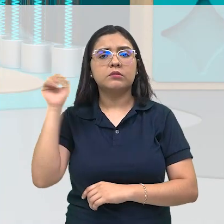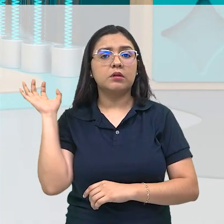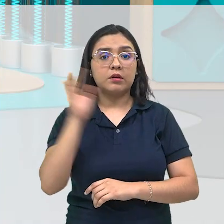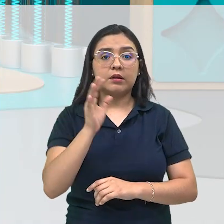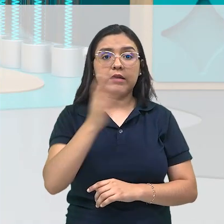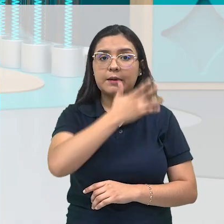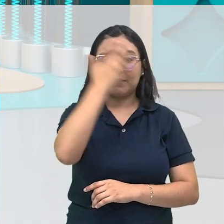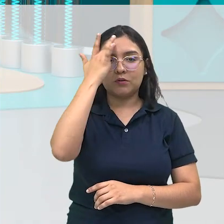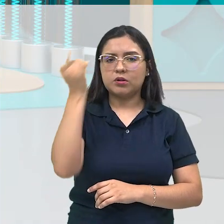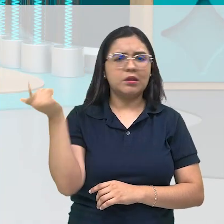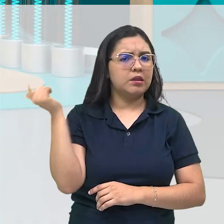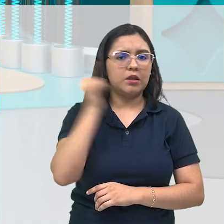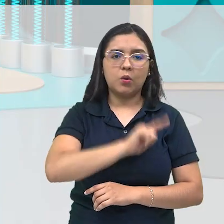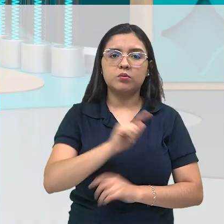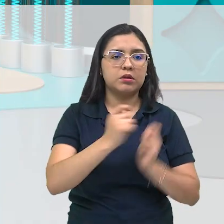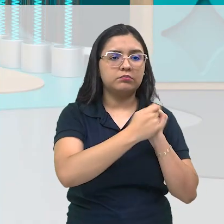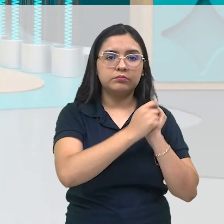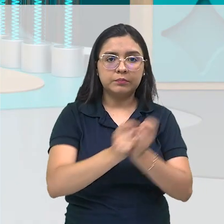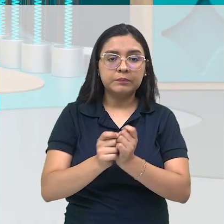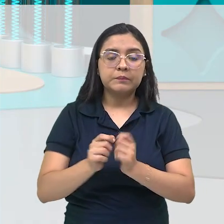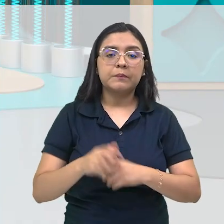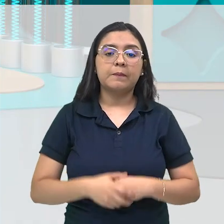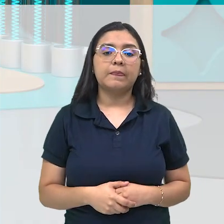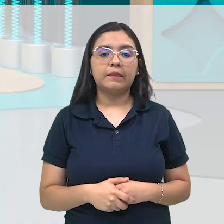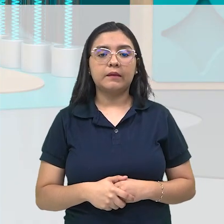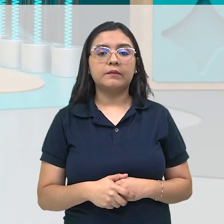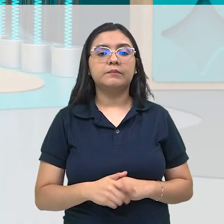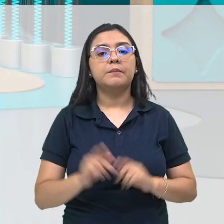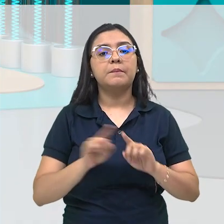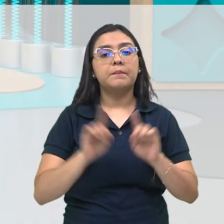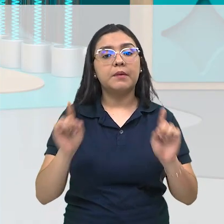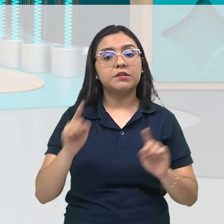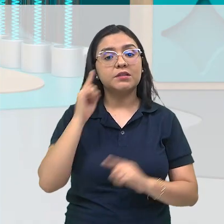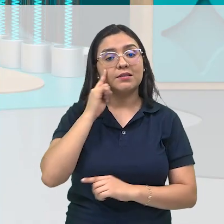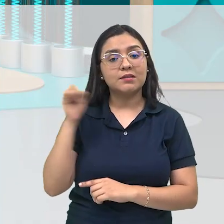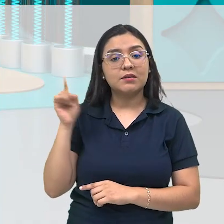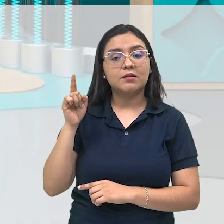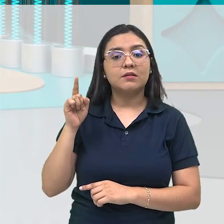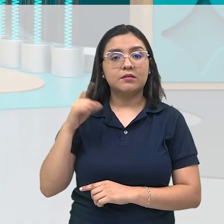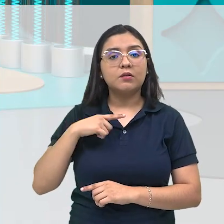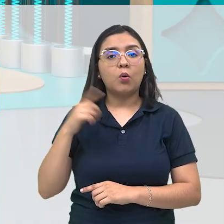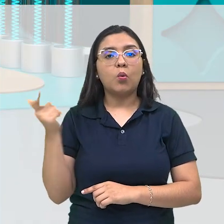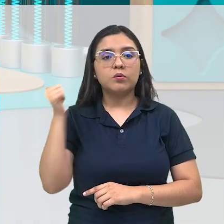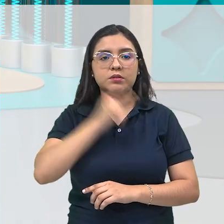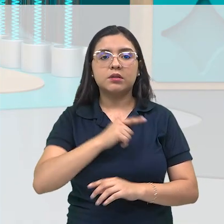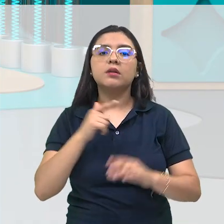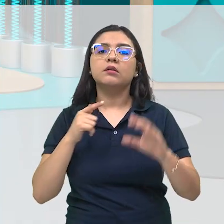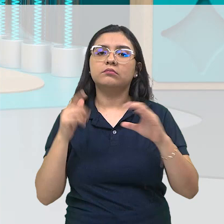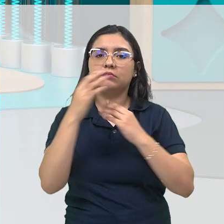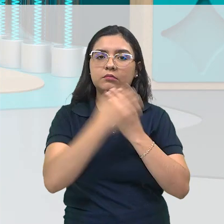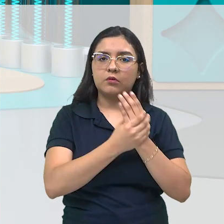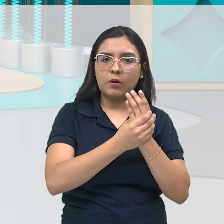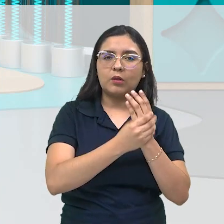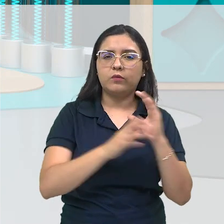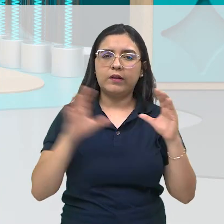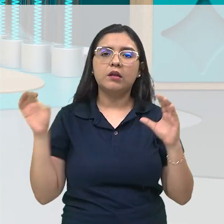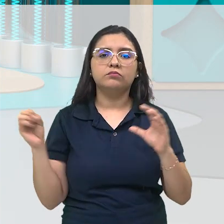o rebatedor não consiga bater a bola, e sim que esse camarada aqui consiga segurar a bola com a